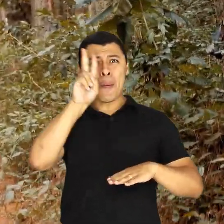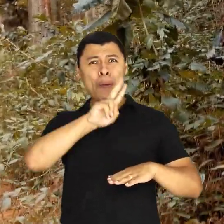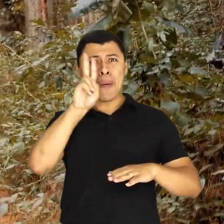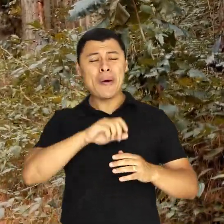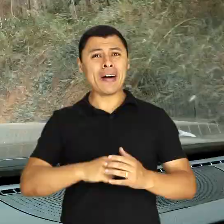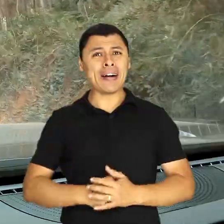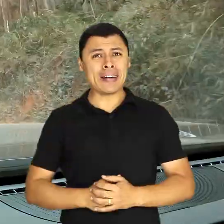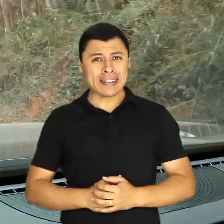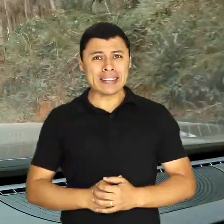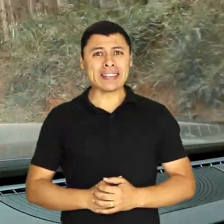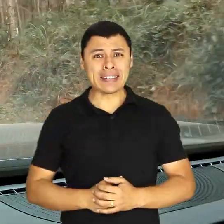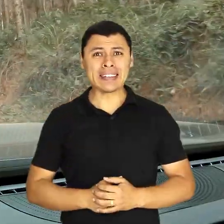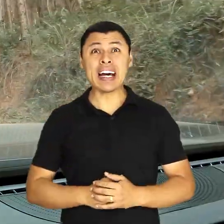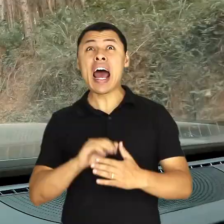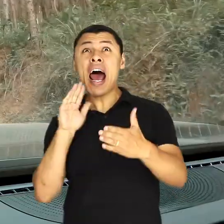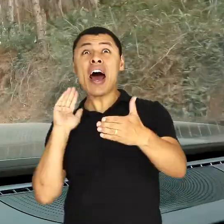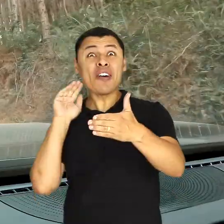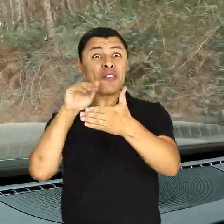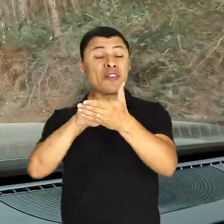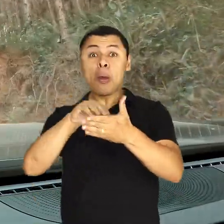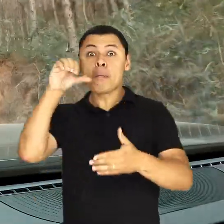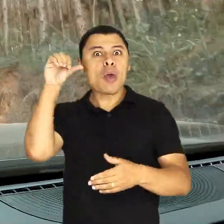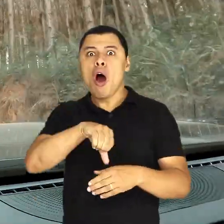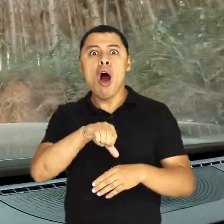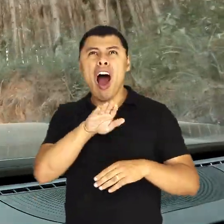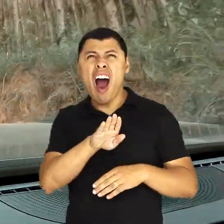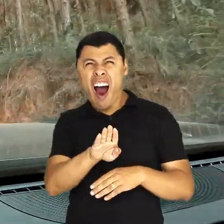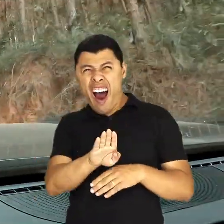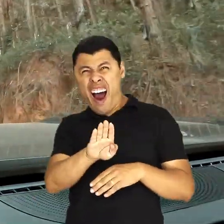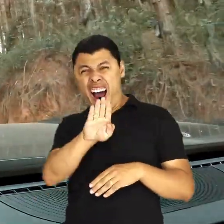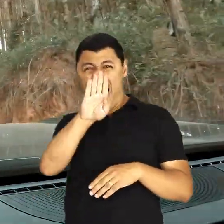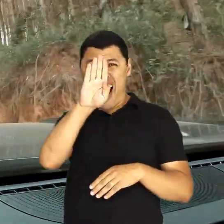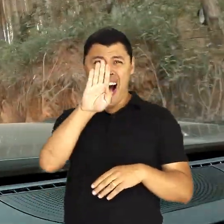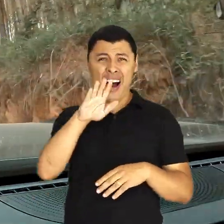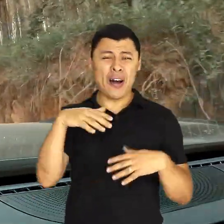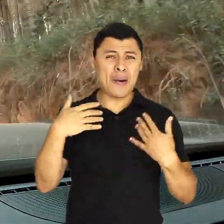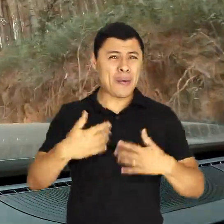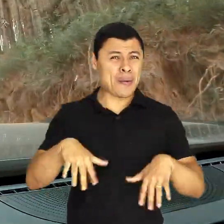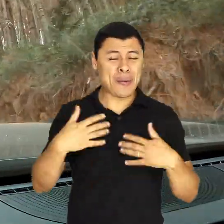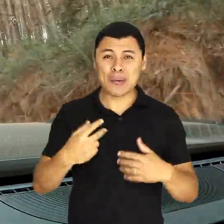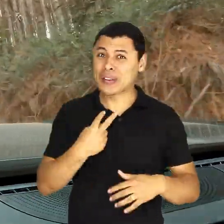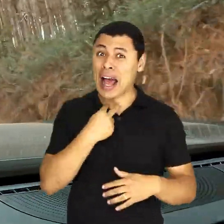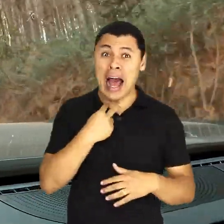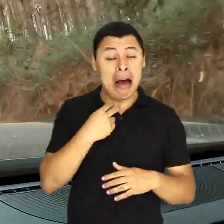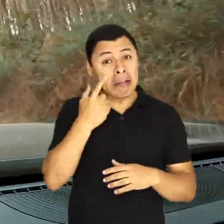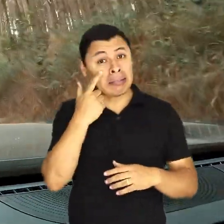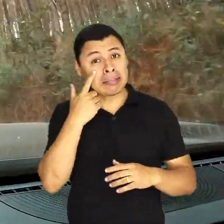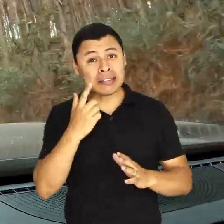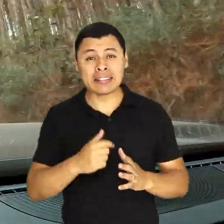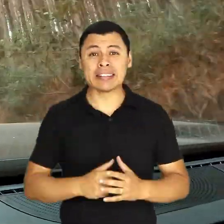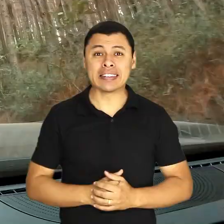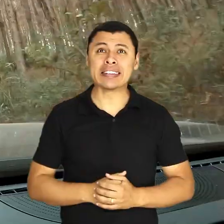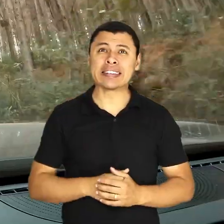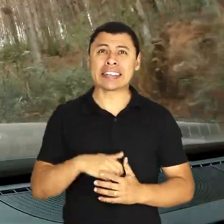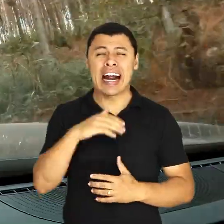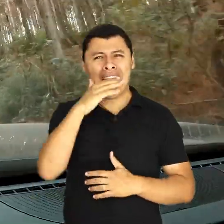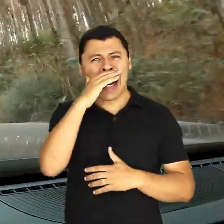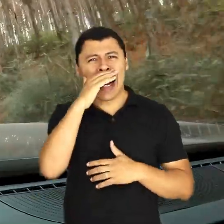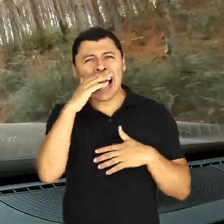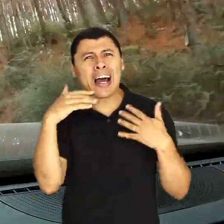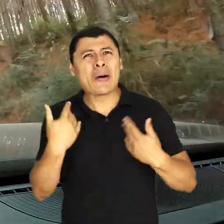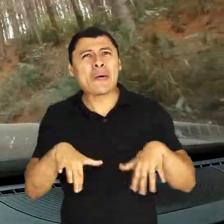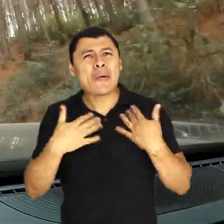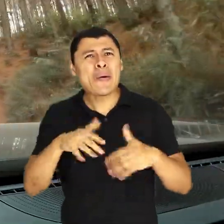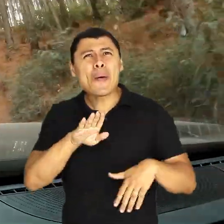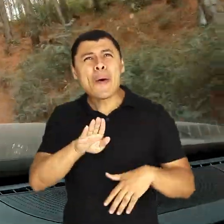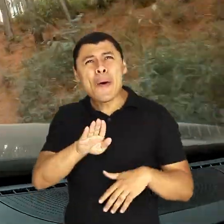cima. E a severidade vai aumentar bastante agora, cara. Agora eu vou precisar pegar um embalo, porque o